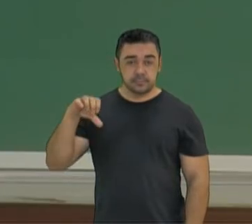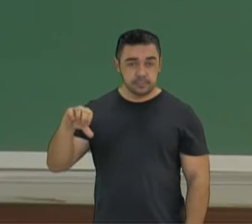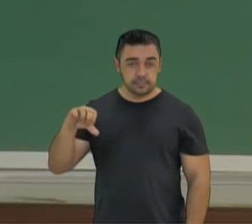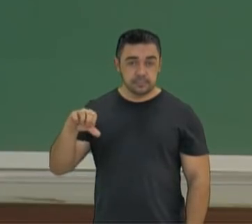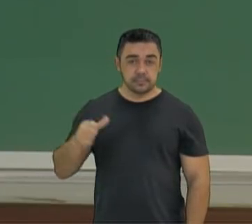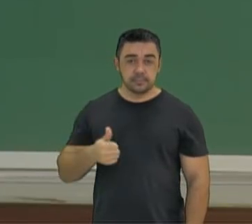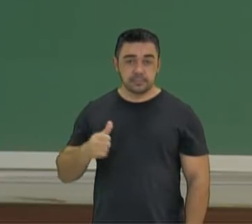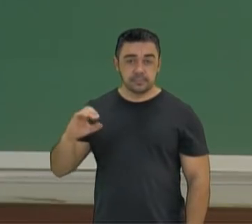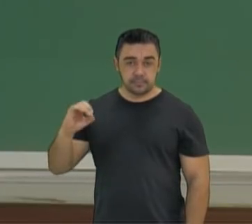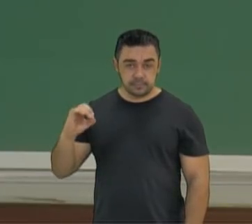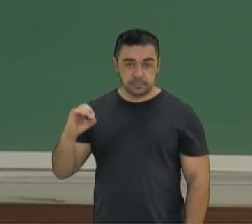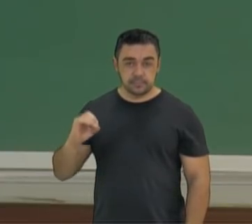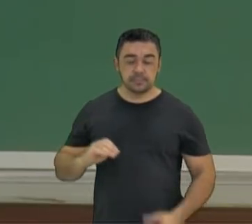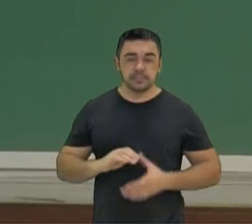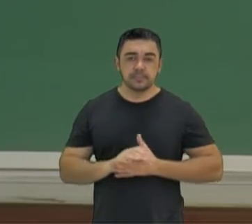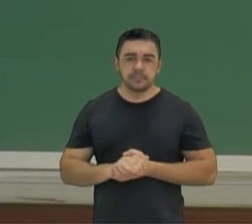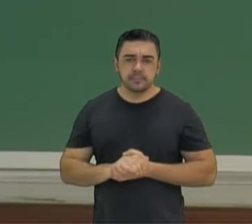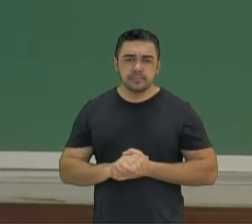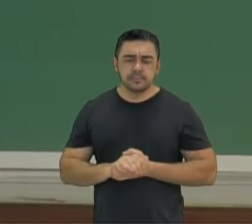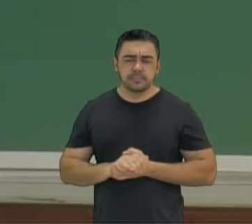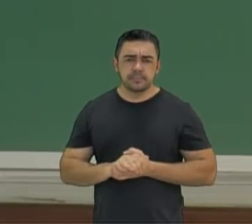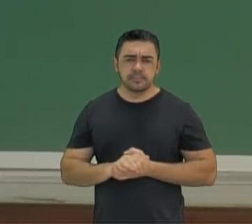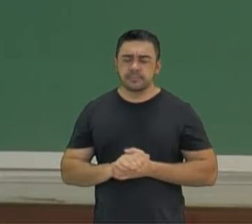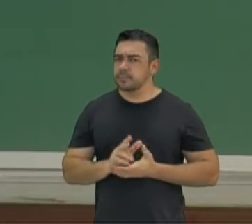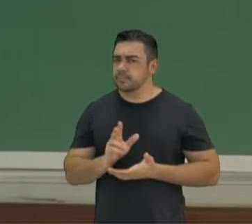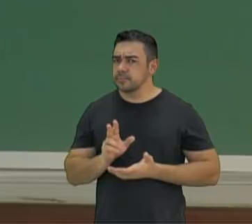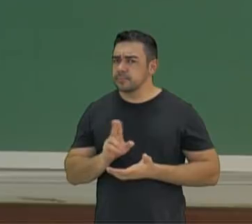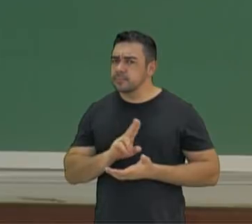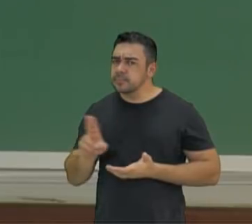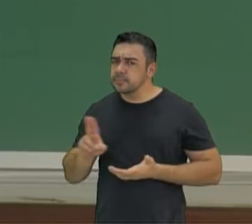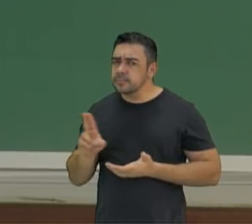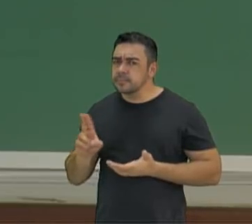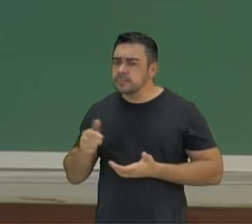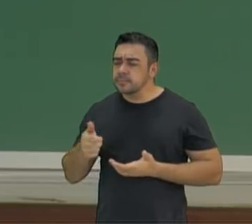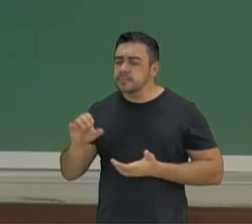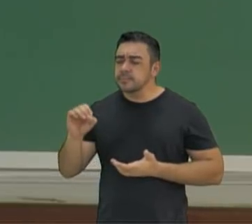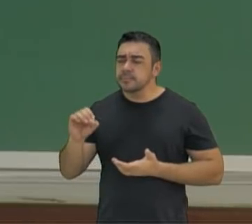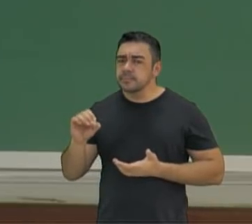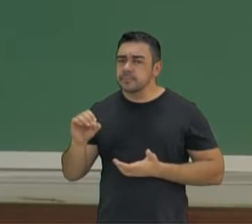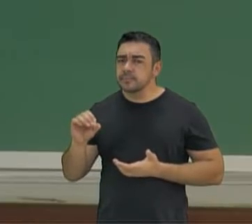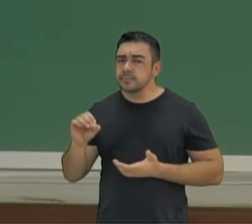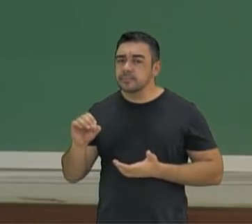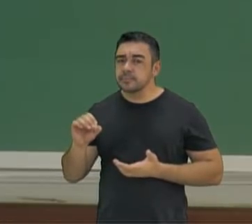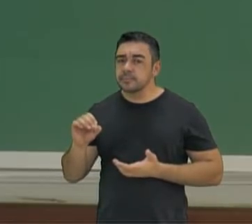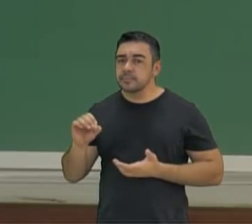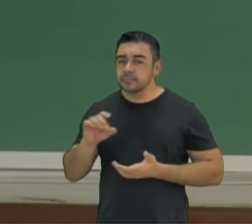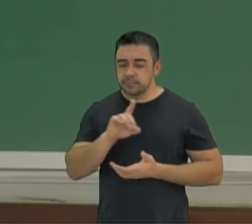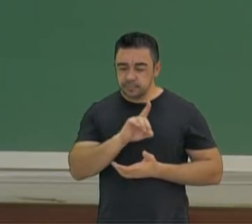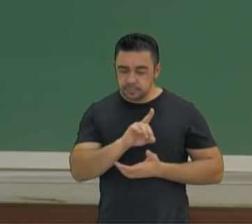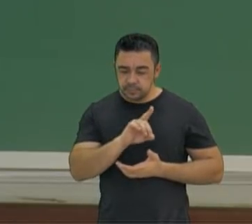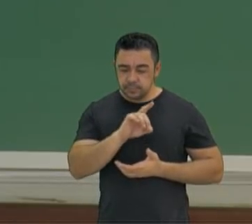8, 9, 10. Como é que chama o polígono de 10 lados mesmo?